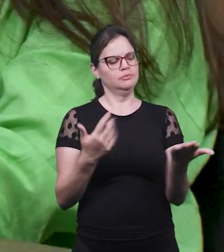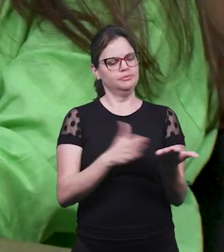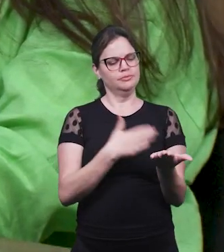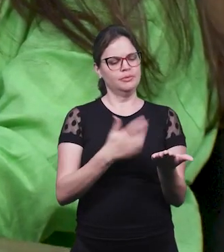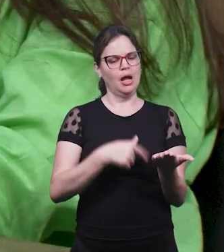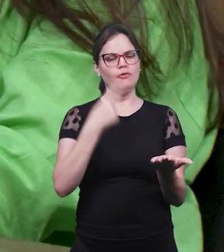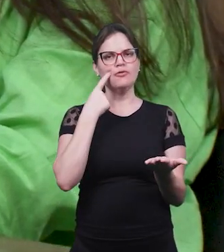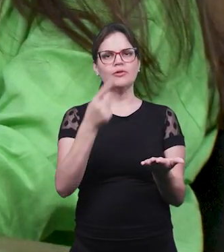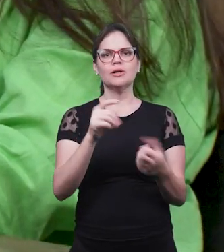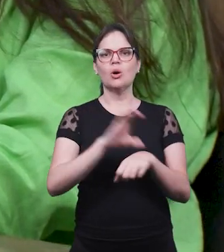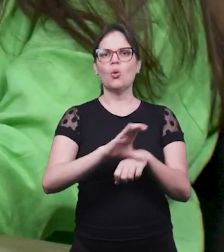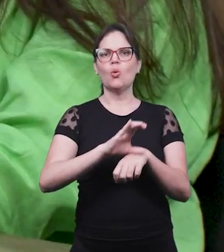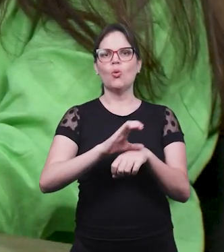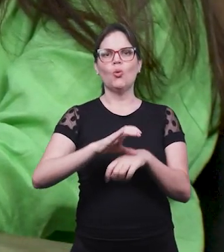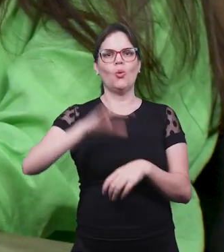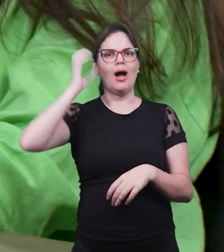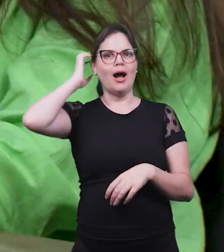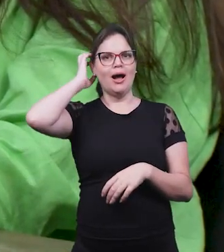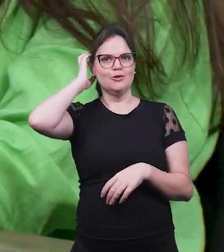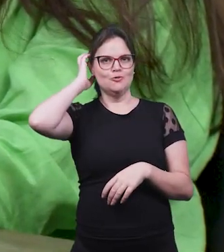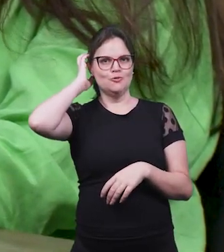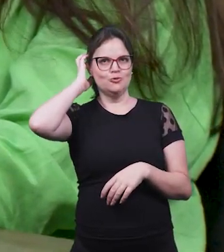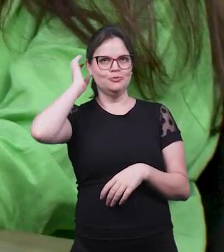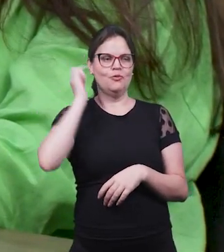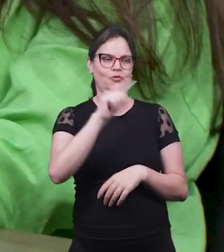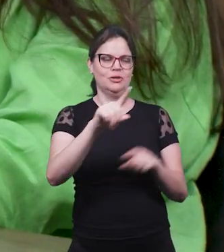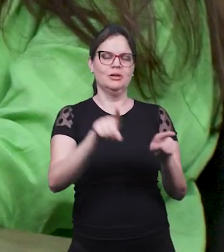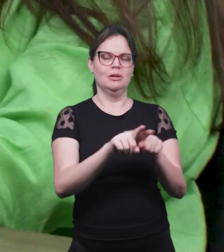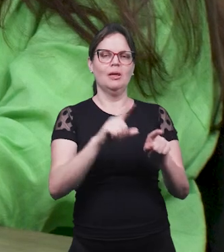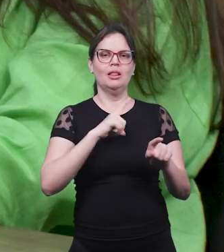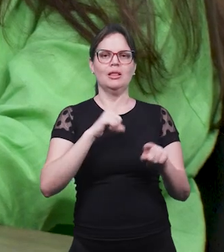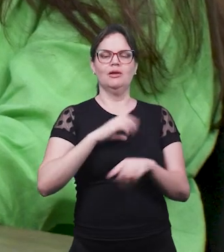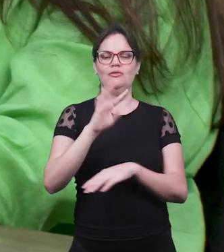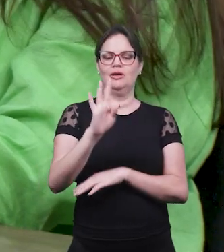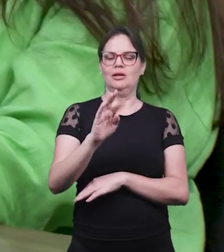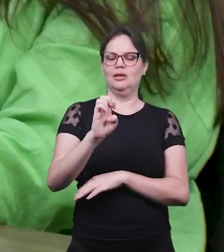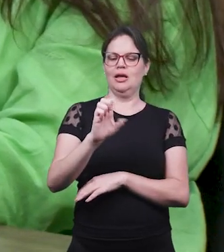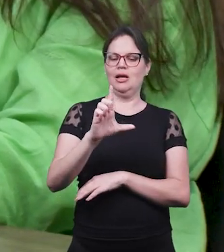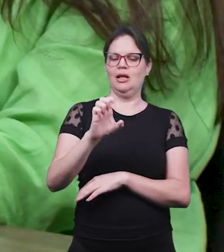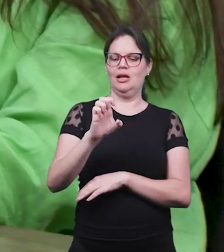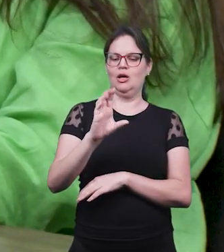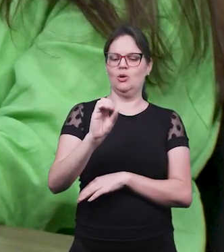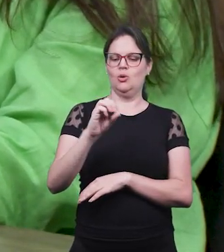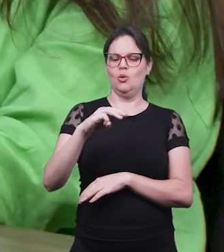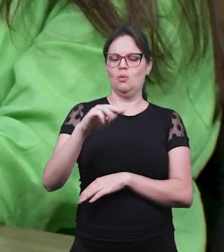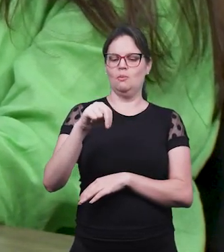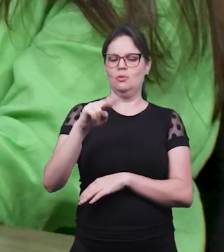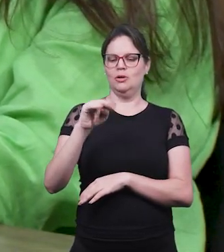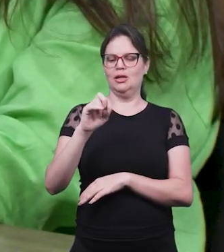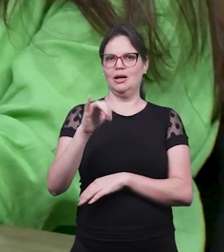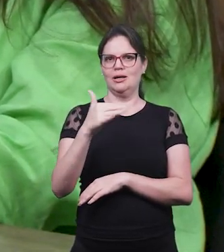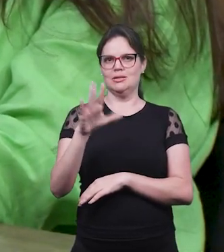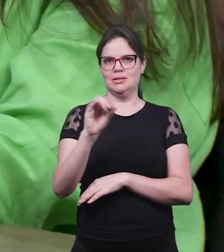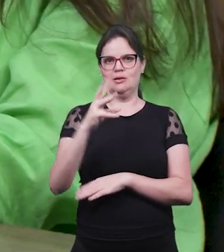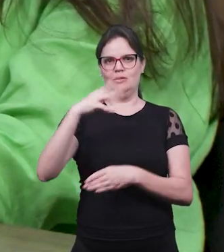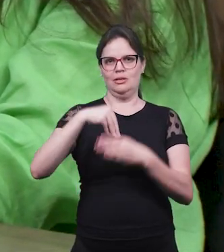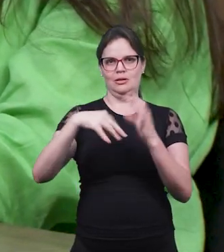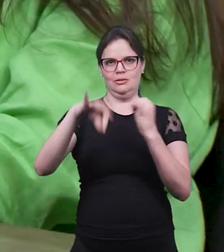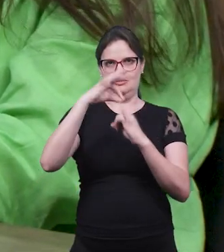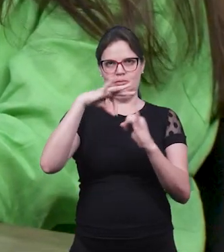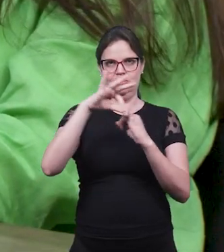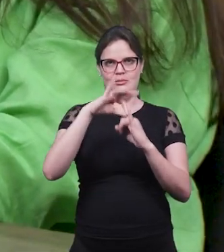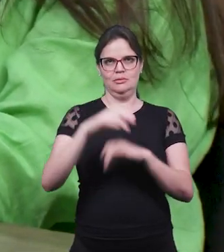radialismo. Isso. Né? Porque você fez telecomunicações também que é o IFES, né? Sou o IFBA. Sim.